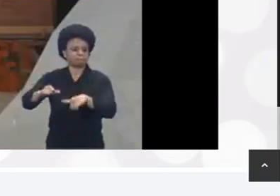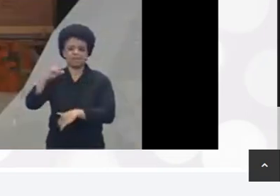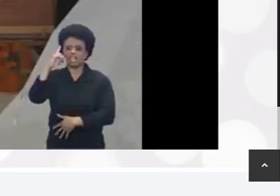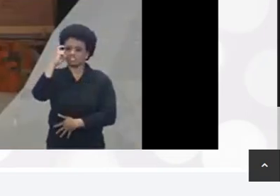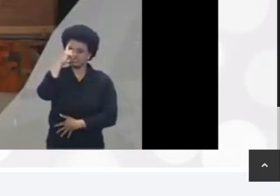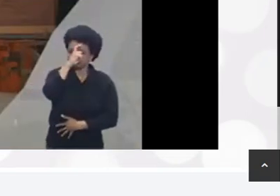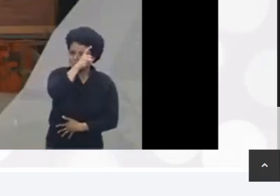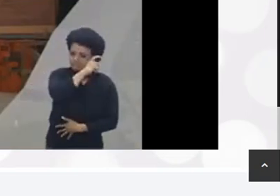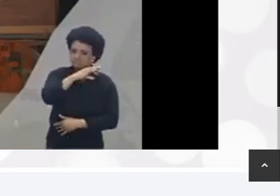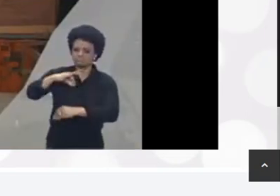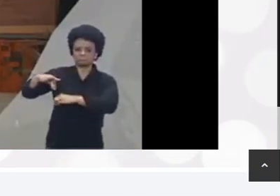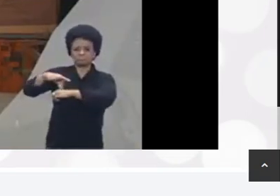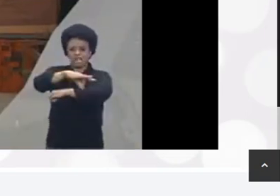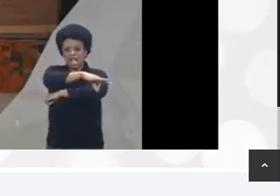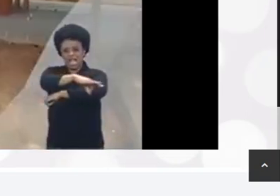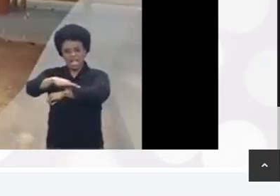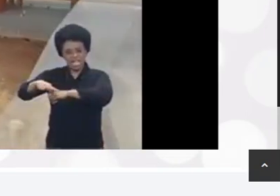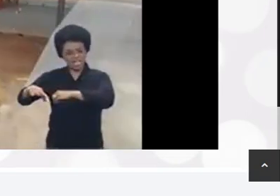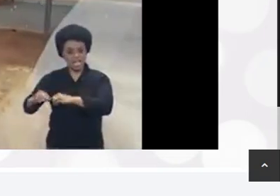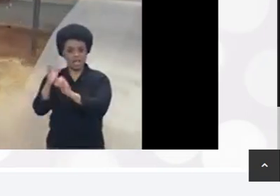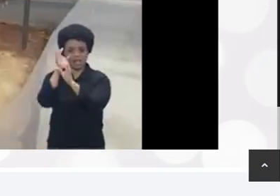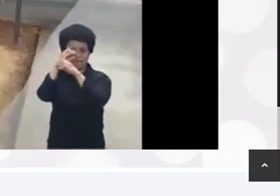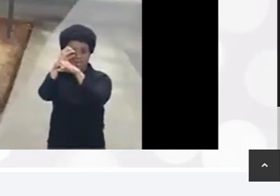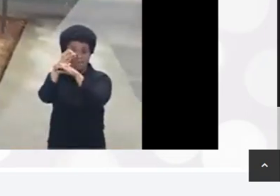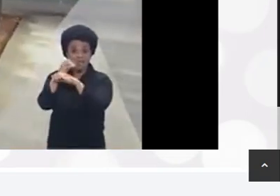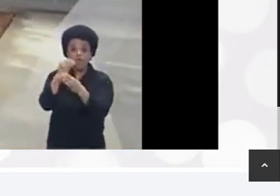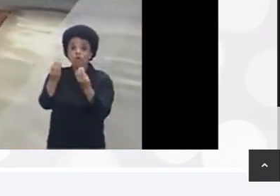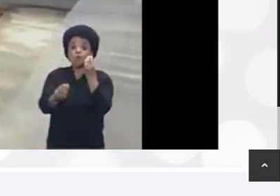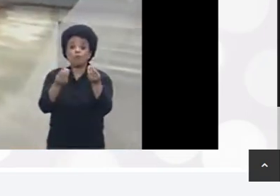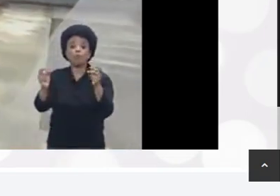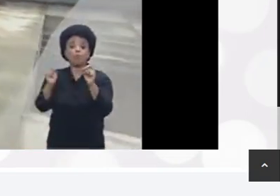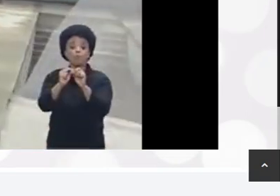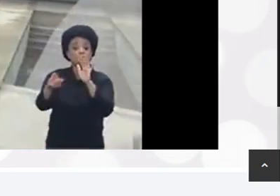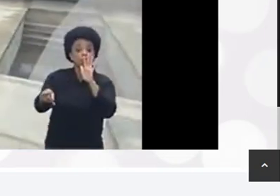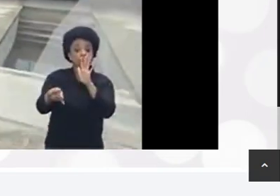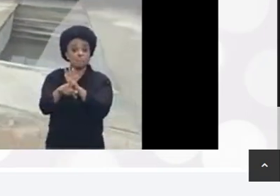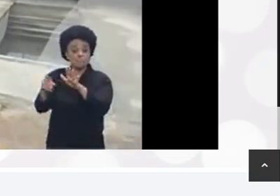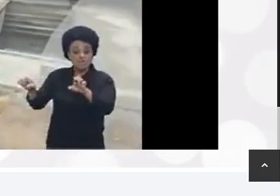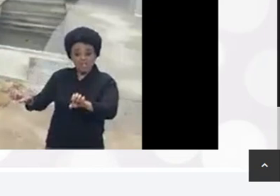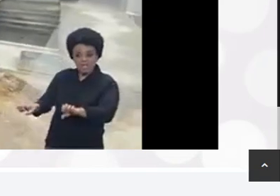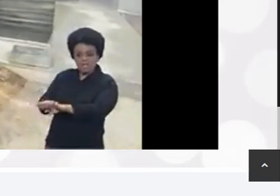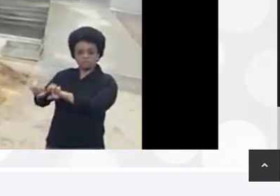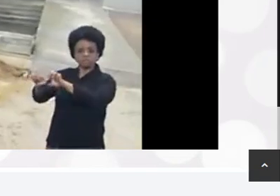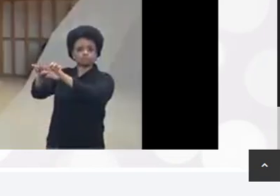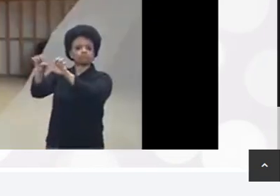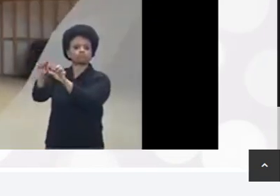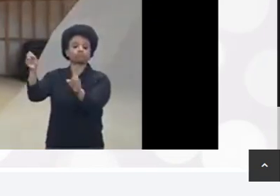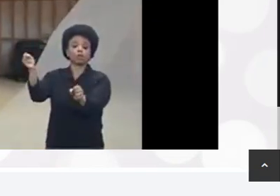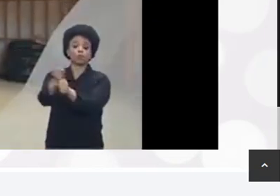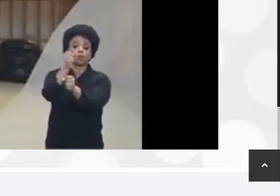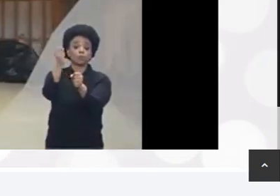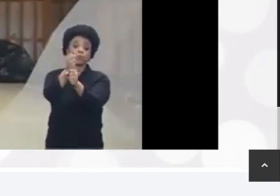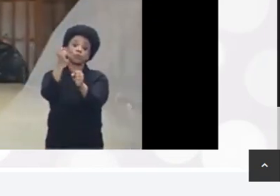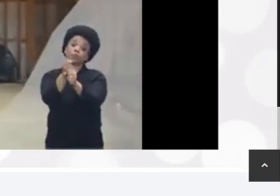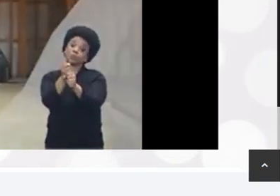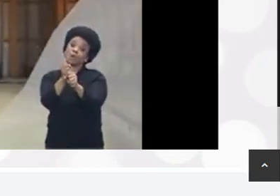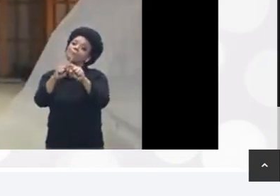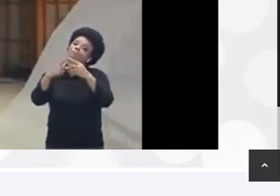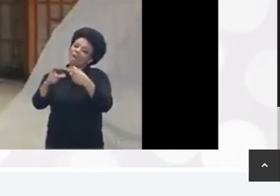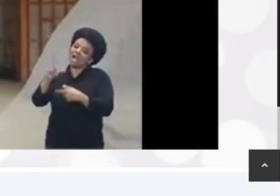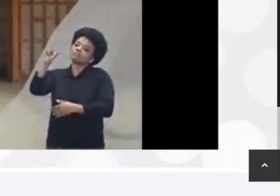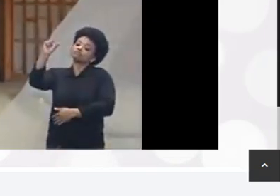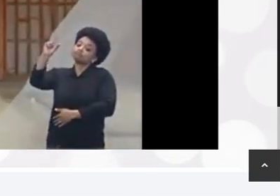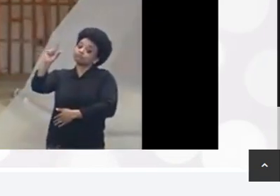de arquitetos e engenheiros na hora de definir parte da estrutura de uma construção. Mas, para minimizar